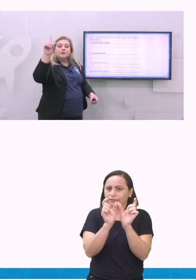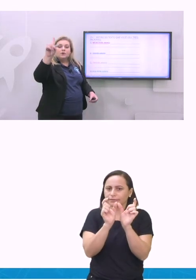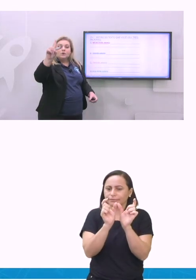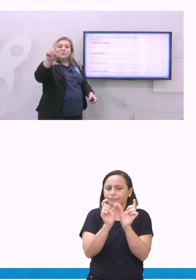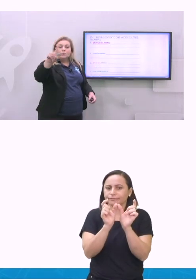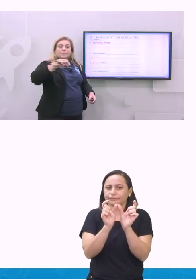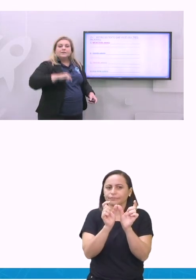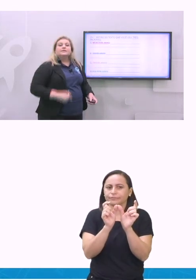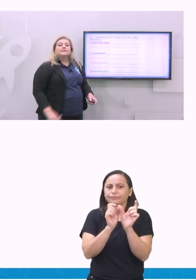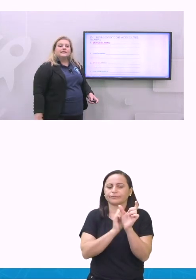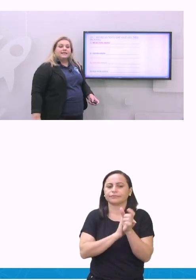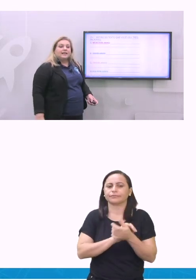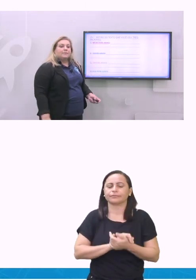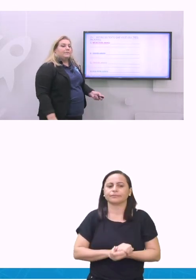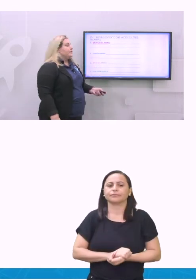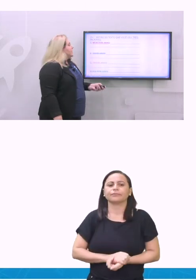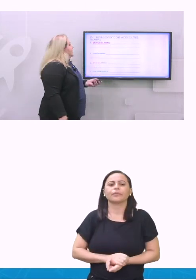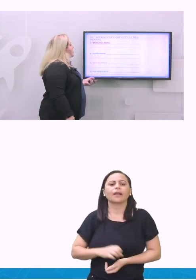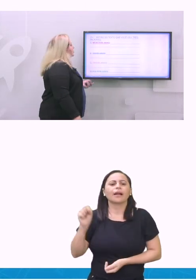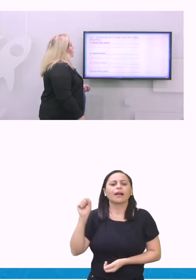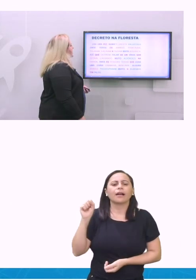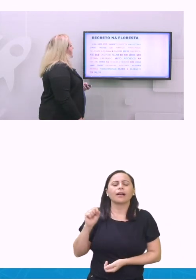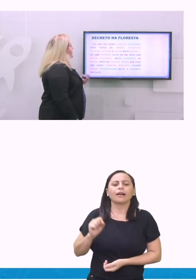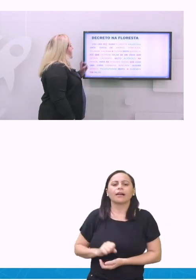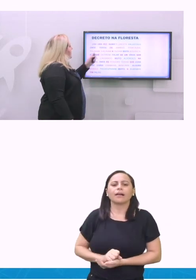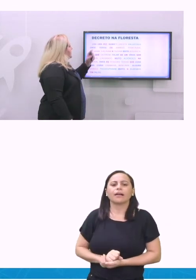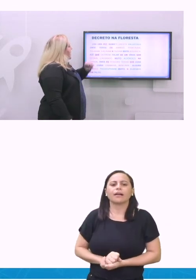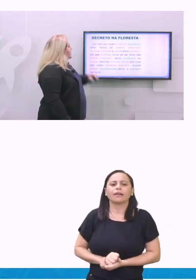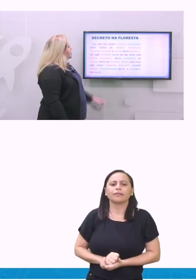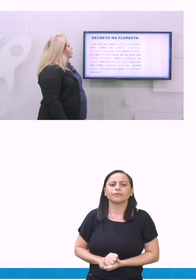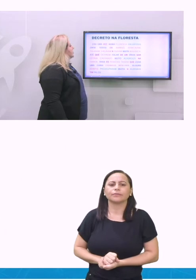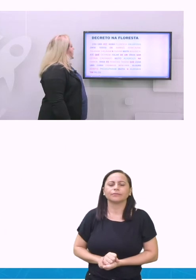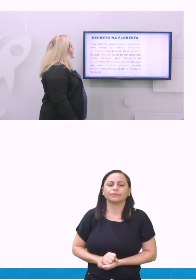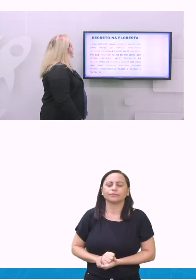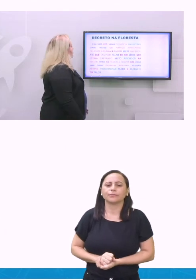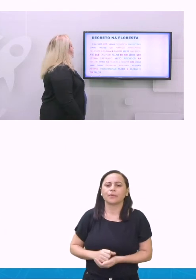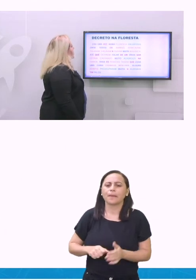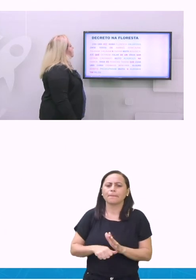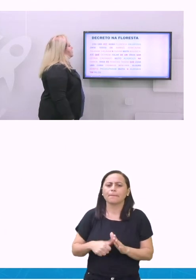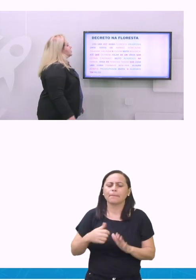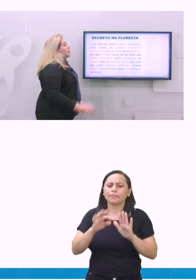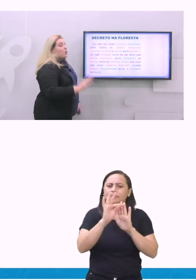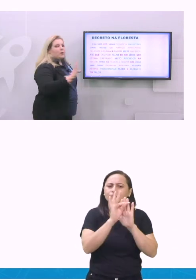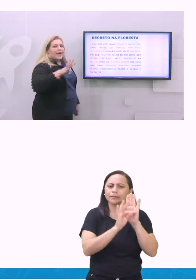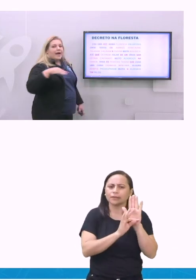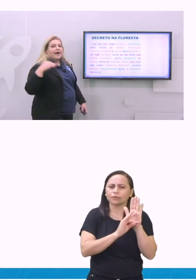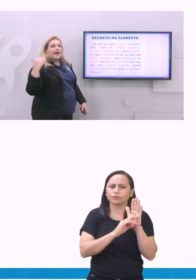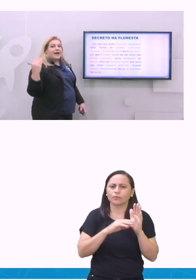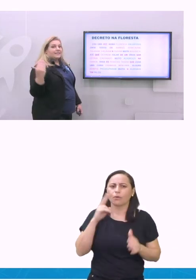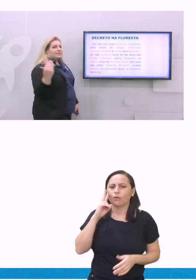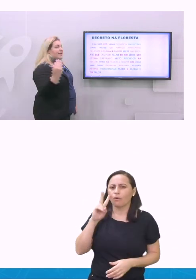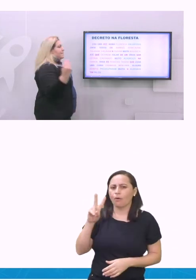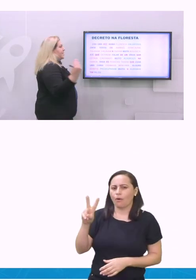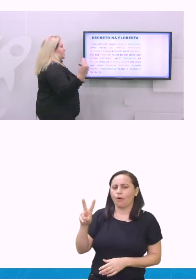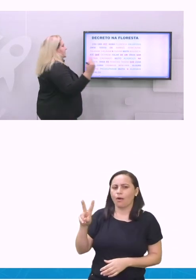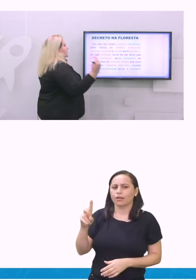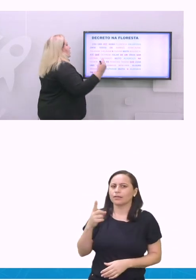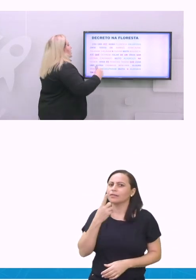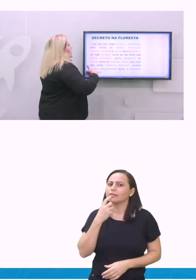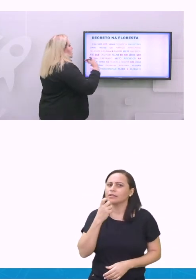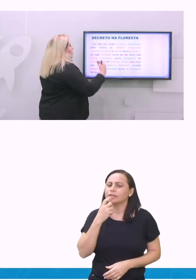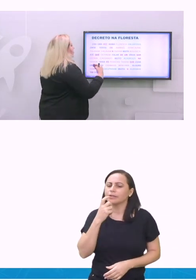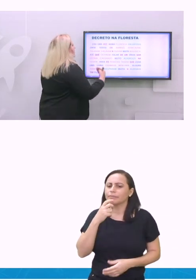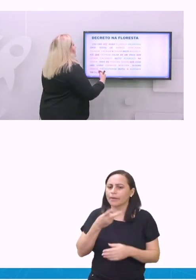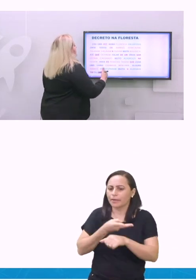possuem uma sílaba. E eu trouxe a primeira parte do texto. Vamos procurar as vermelhas,